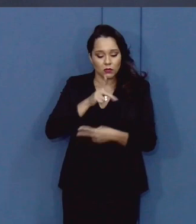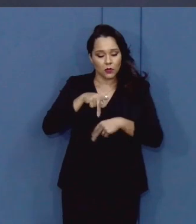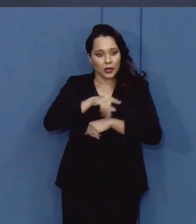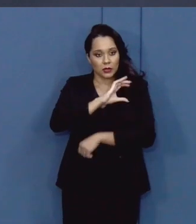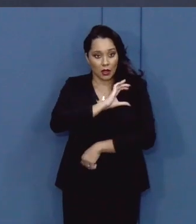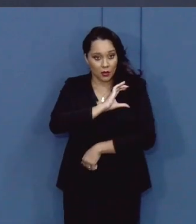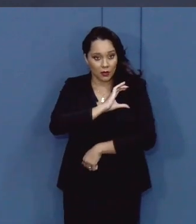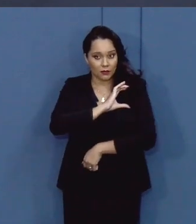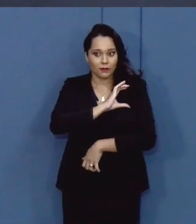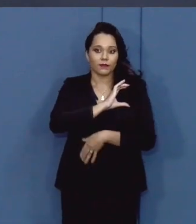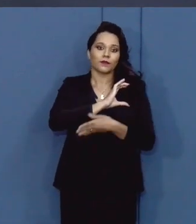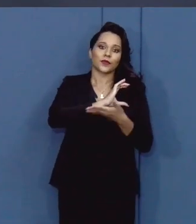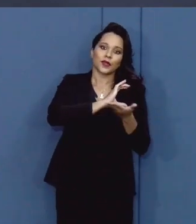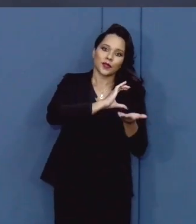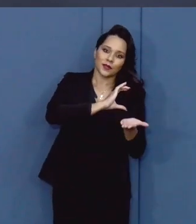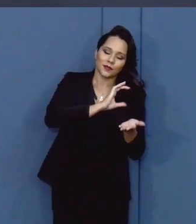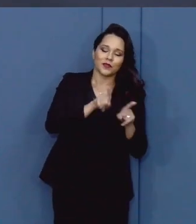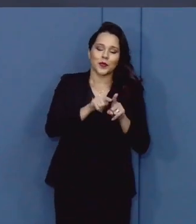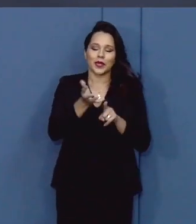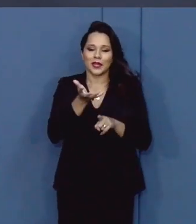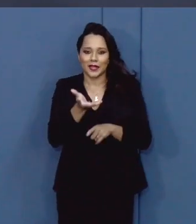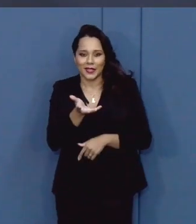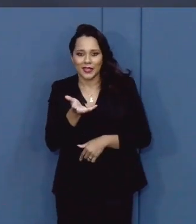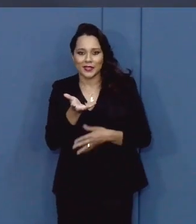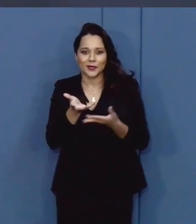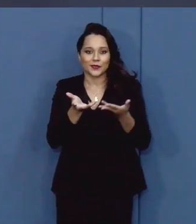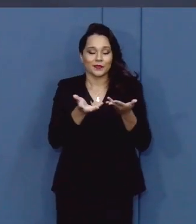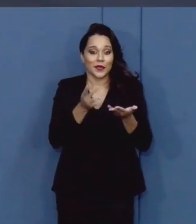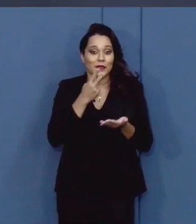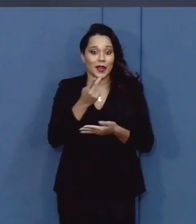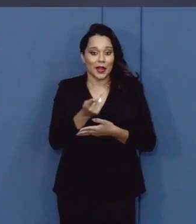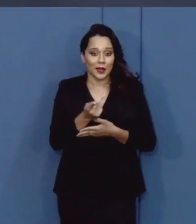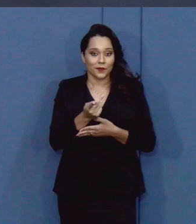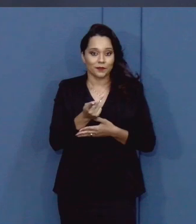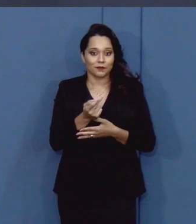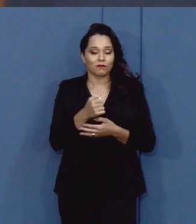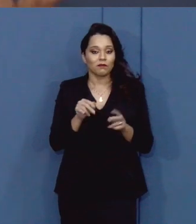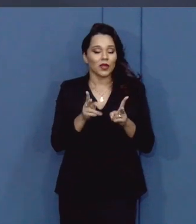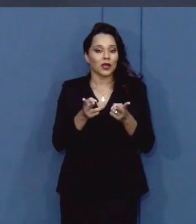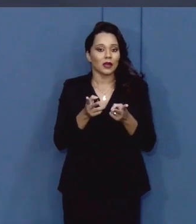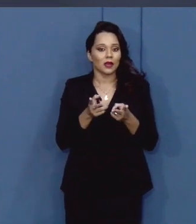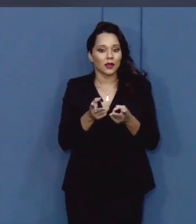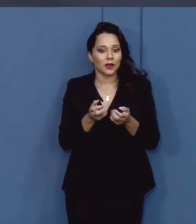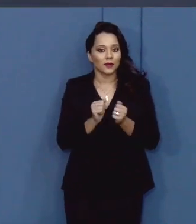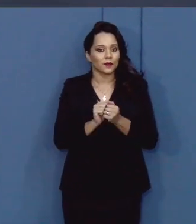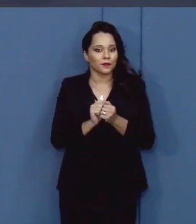Canadá, sim? Finalmente, eu gostaria de destacar, tendo em conta